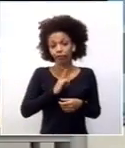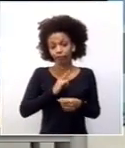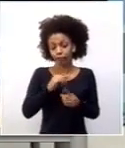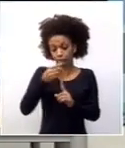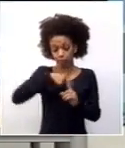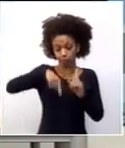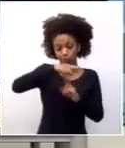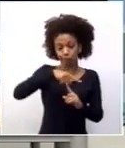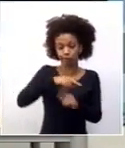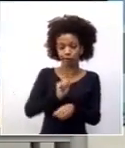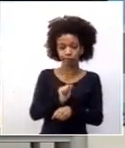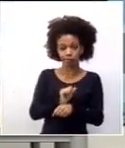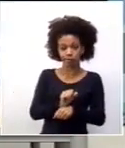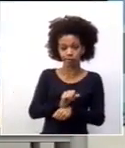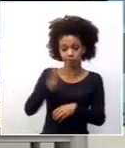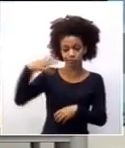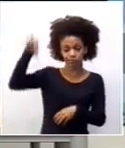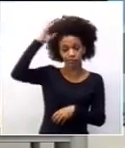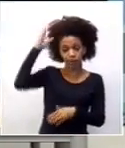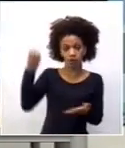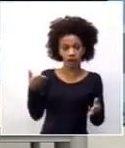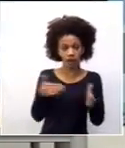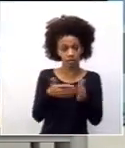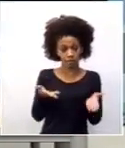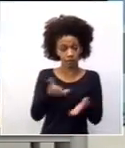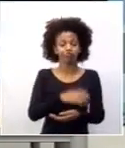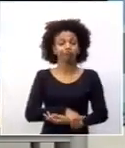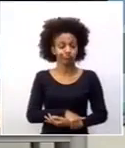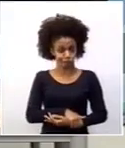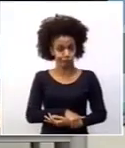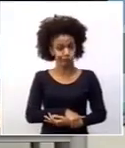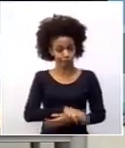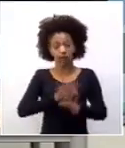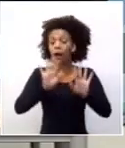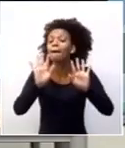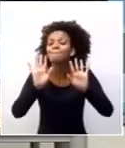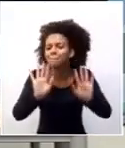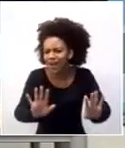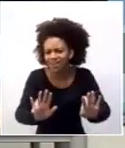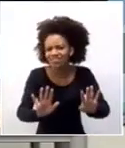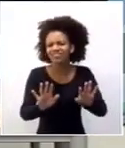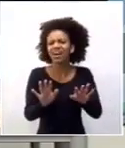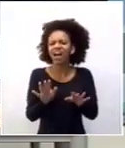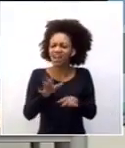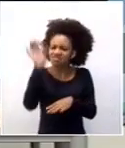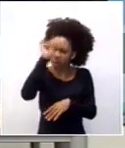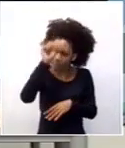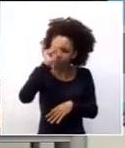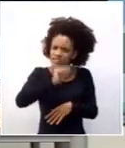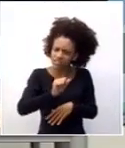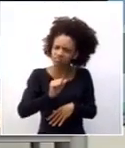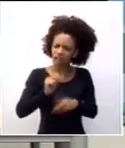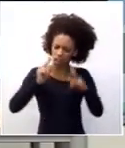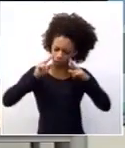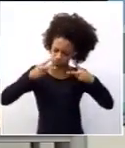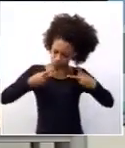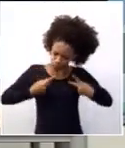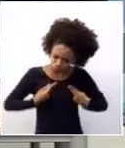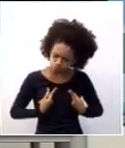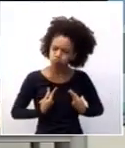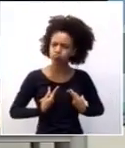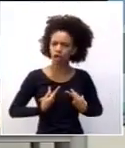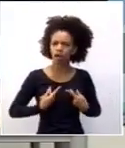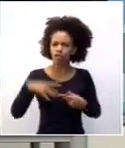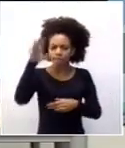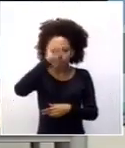Então, dessa forma, eles vão desenvolver de uma forma bacana a medicina, né? Eles vão aprender muito do corpo humano, né? E eles vão aprender